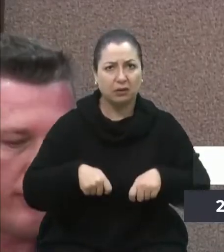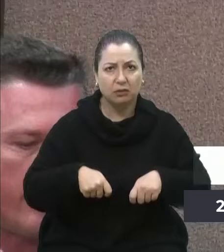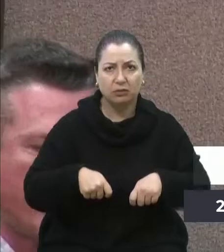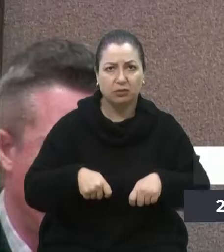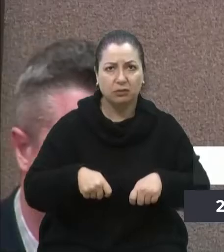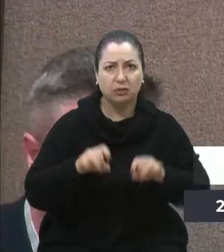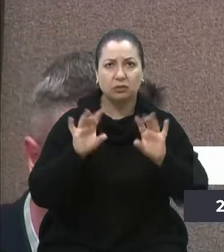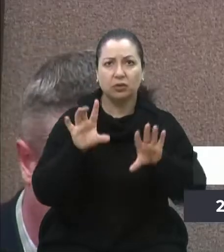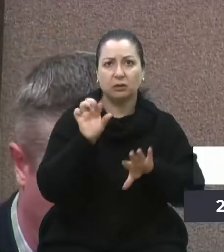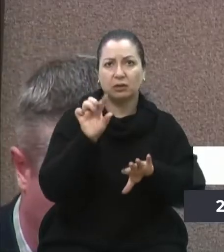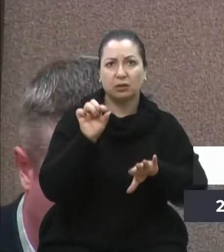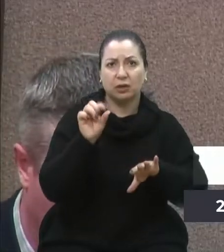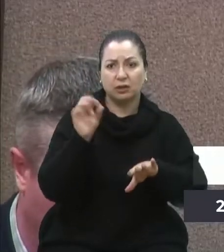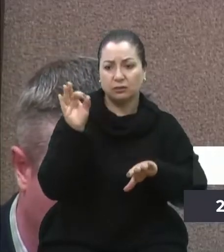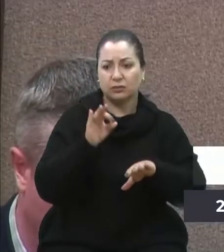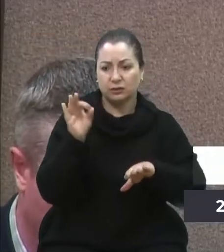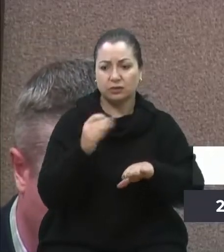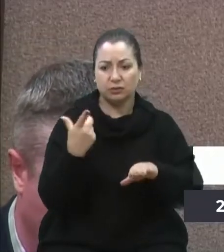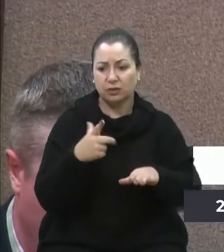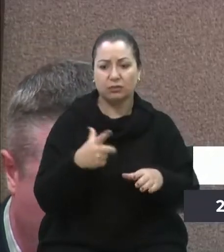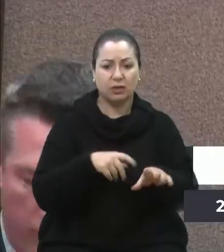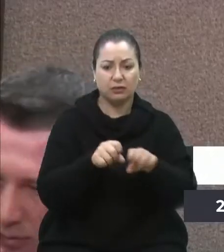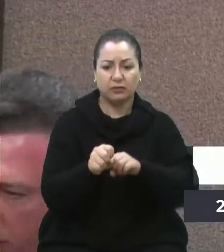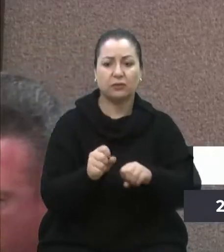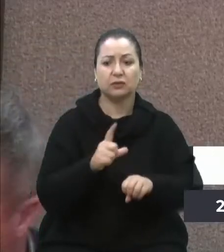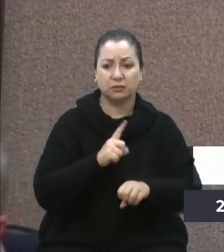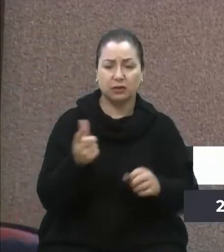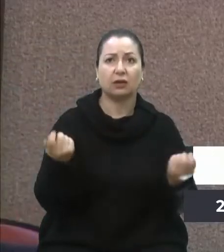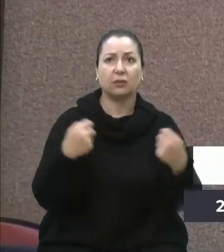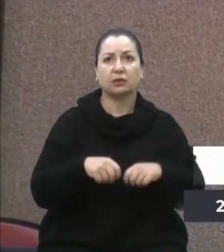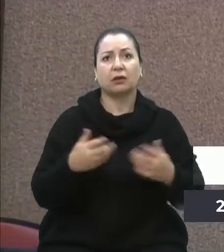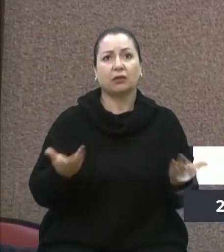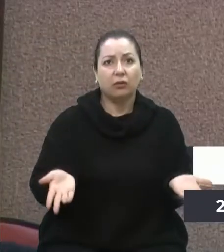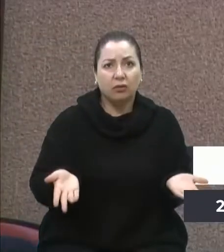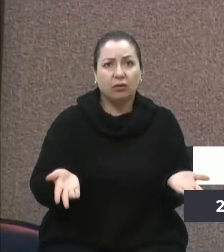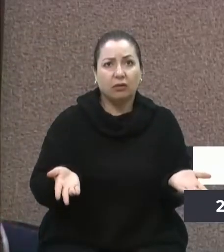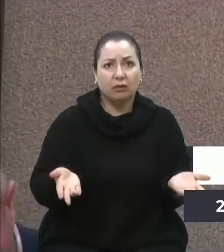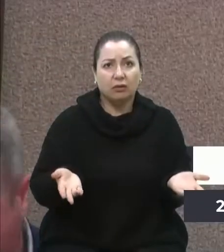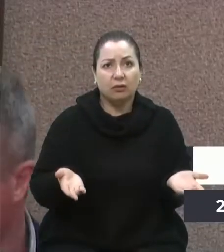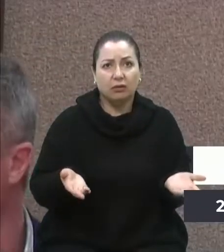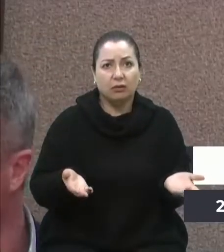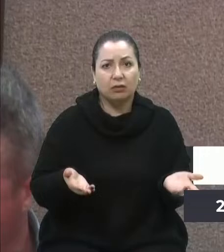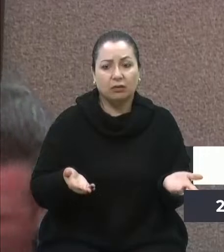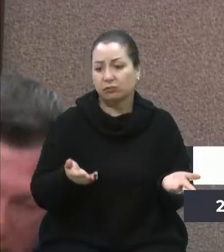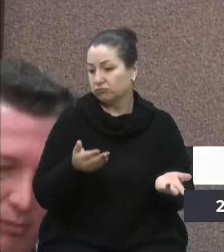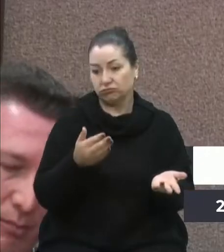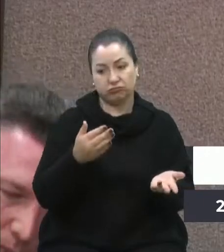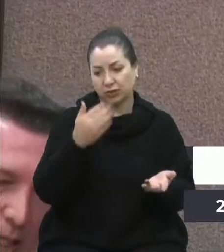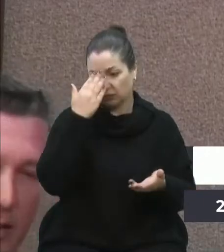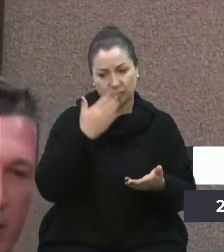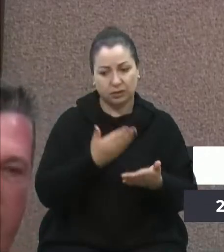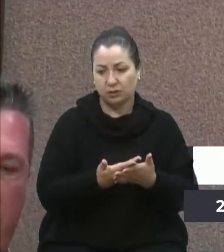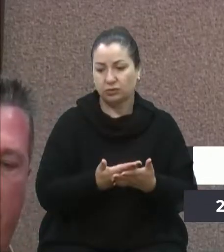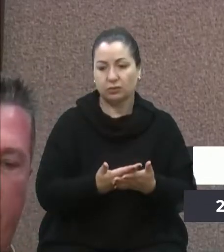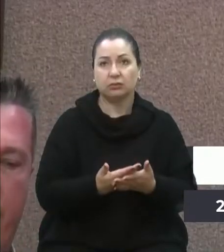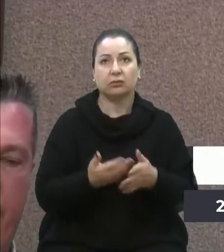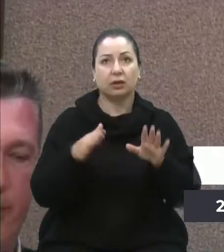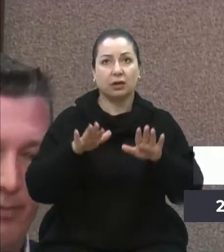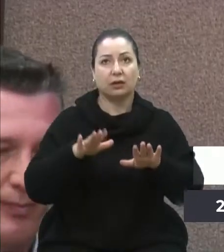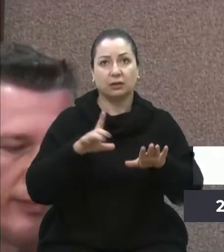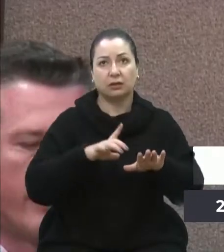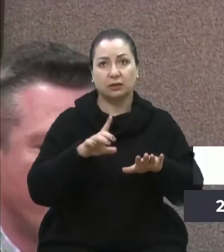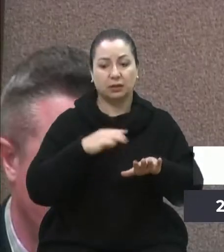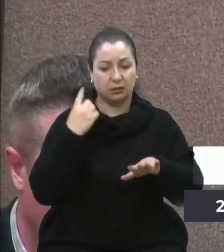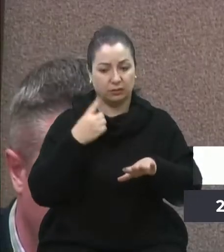os 10% que não tem capacidade. Aqui é inegável que existem advogados que nunca cursaram um curso de direito, que são